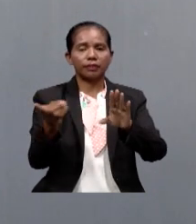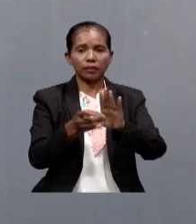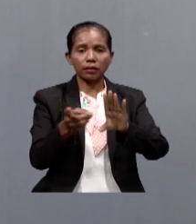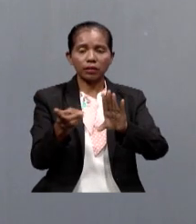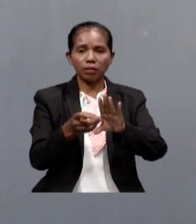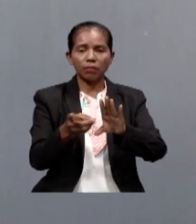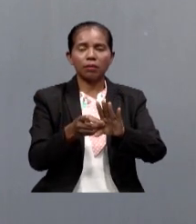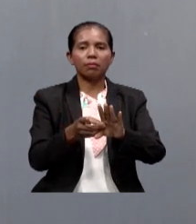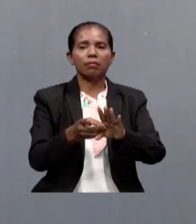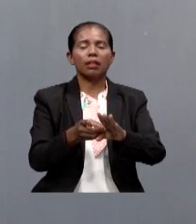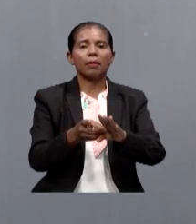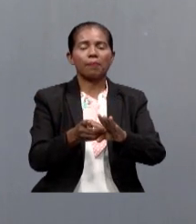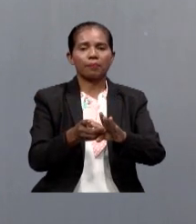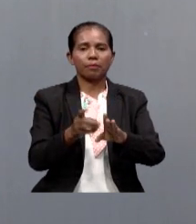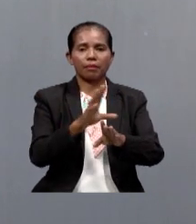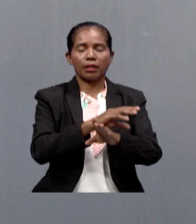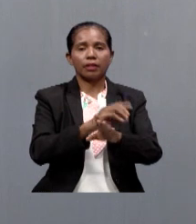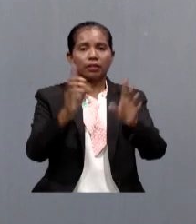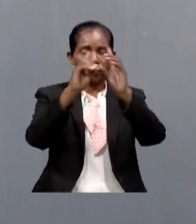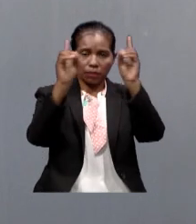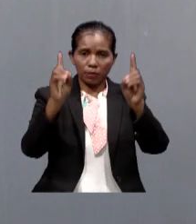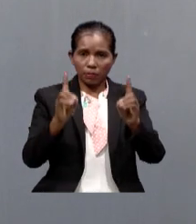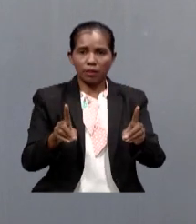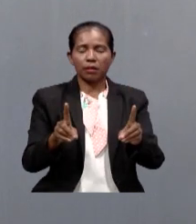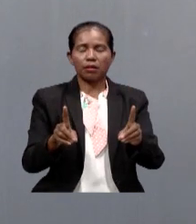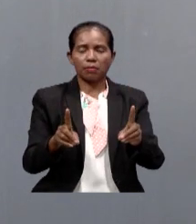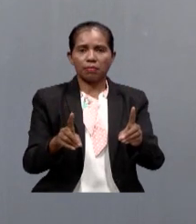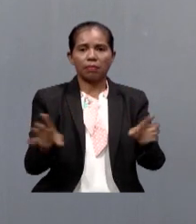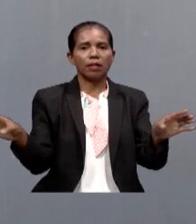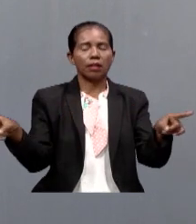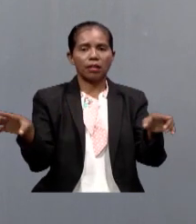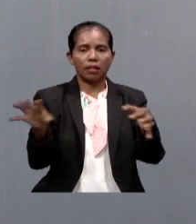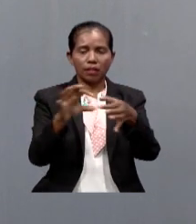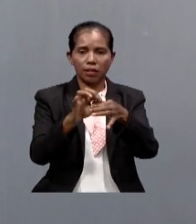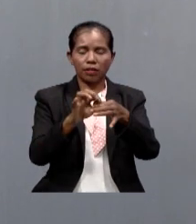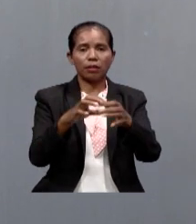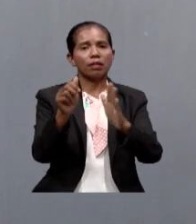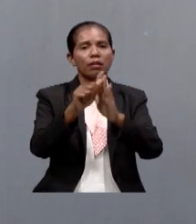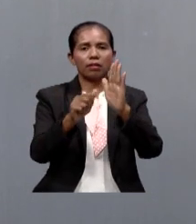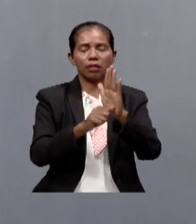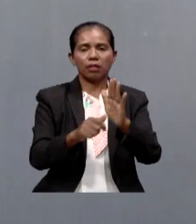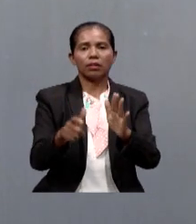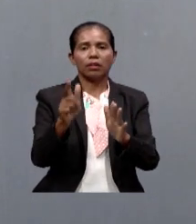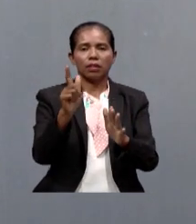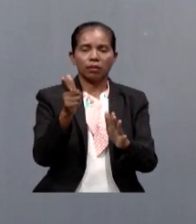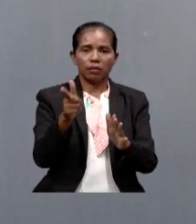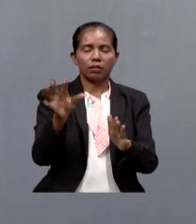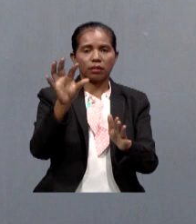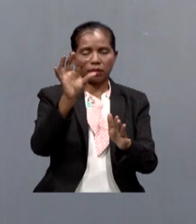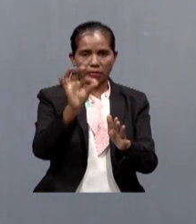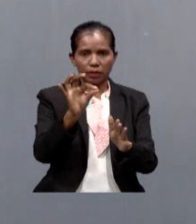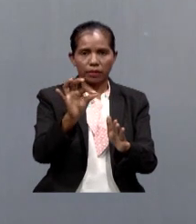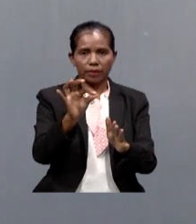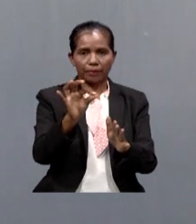ba artigo 95 liu diploma ia caso ne